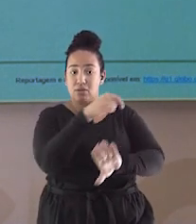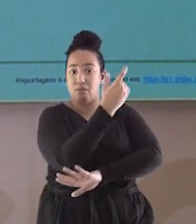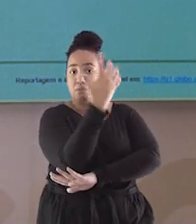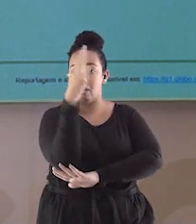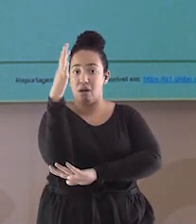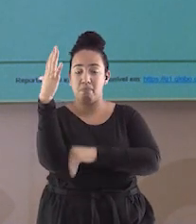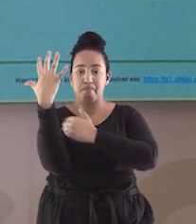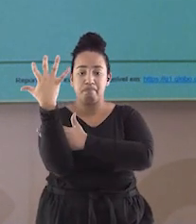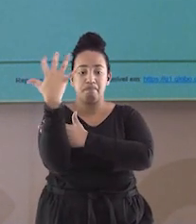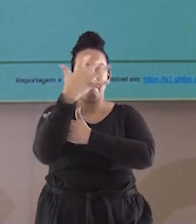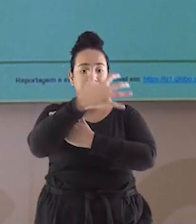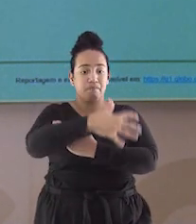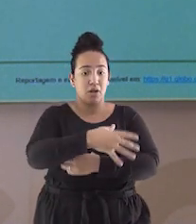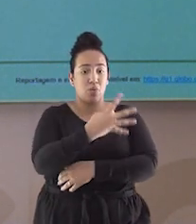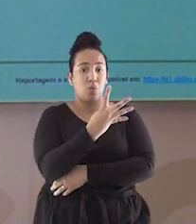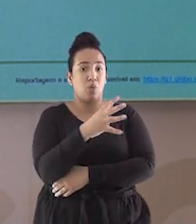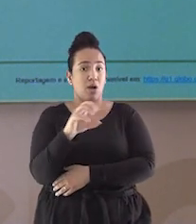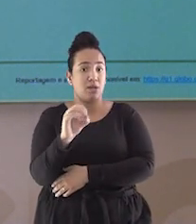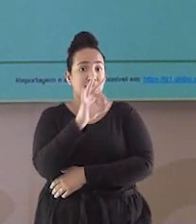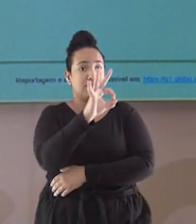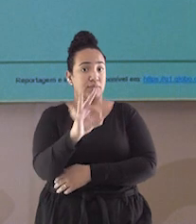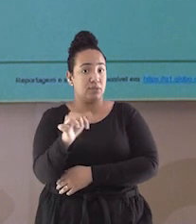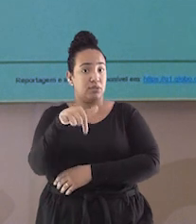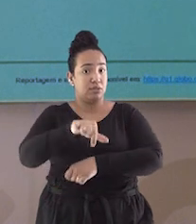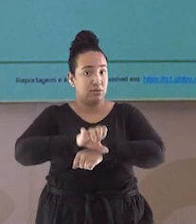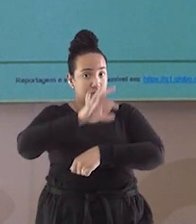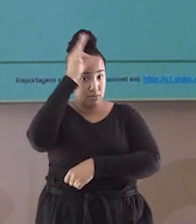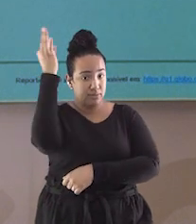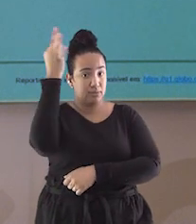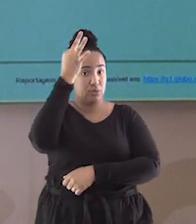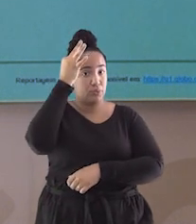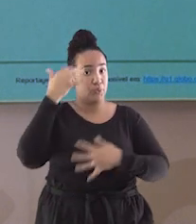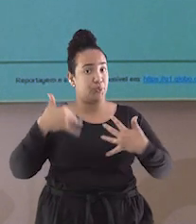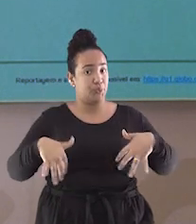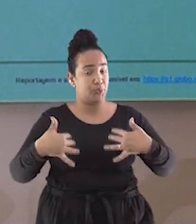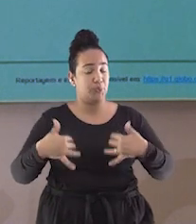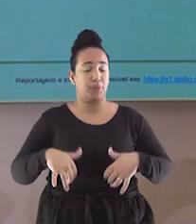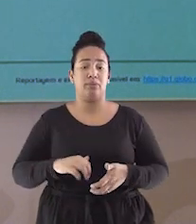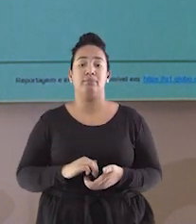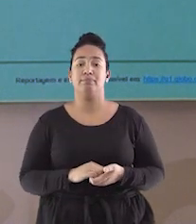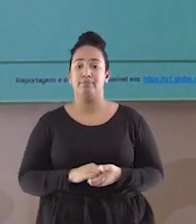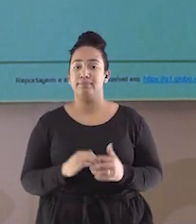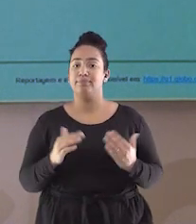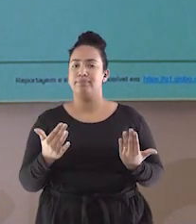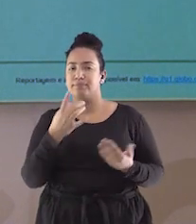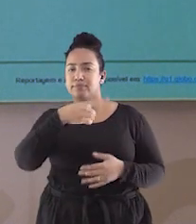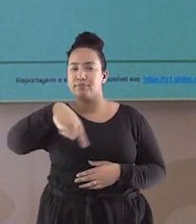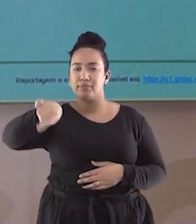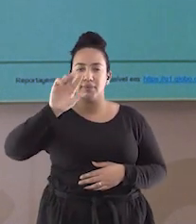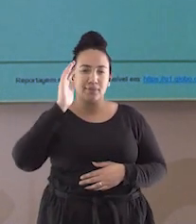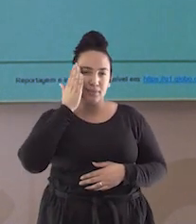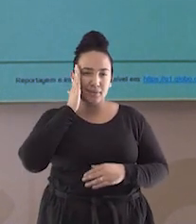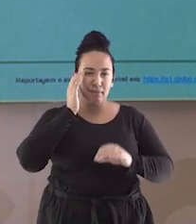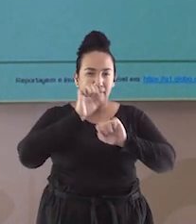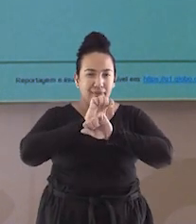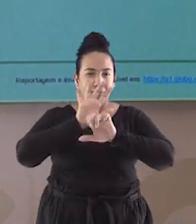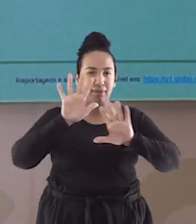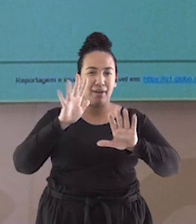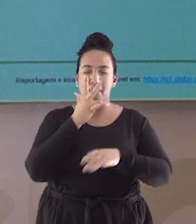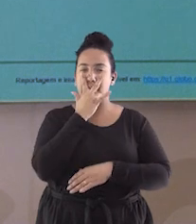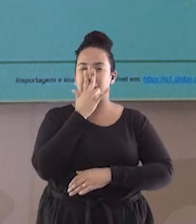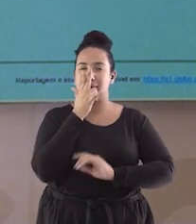mais de 400% no Espírito Santo. Só para vocês entenderem melhor, é como se essa taxa